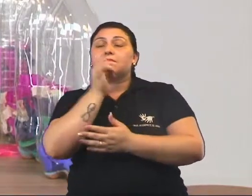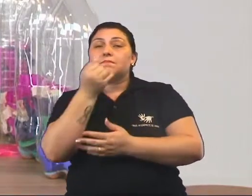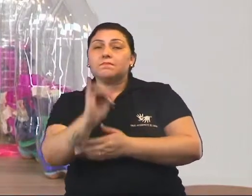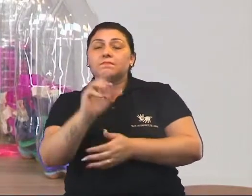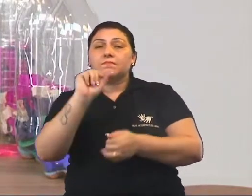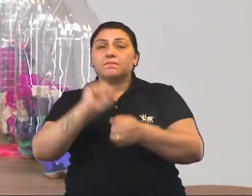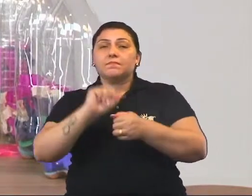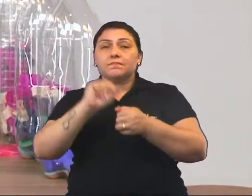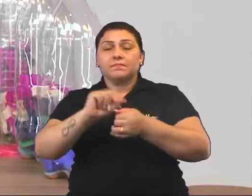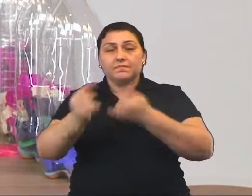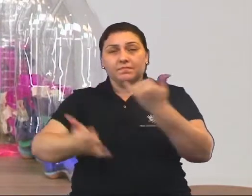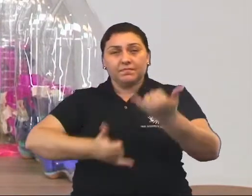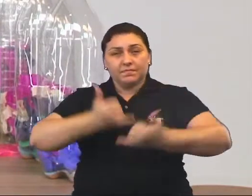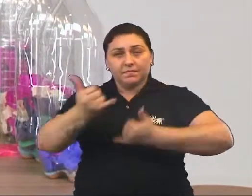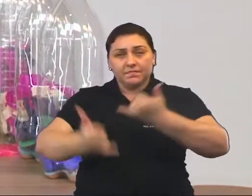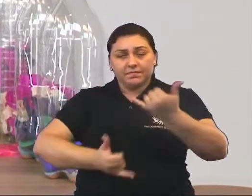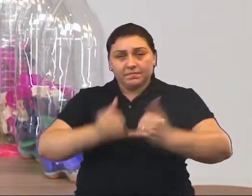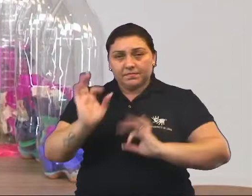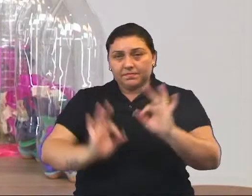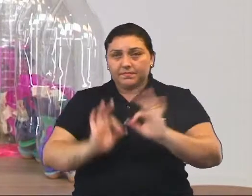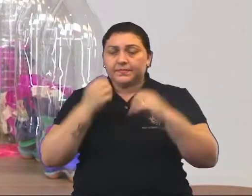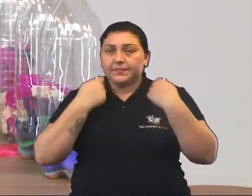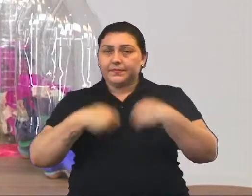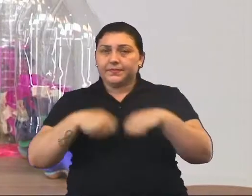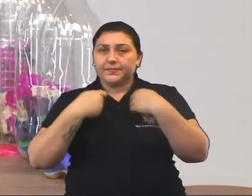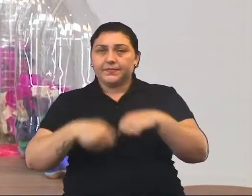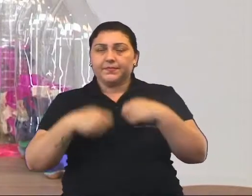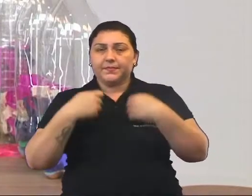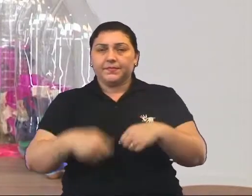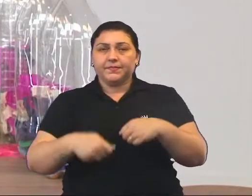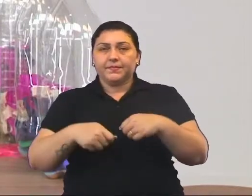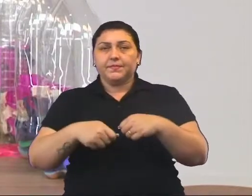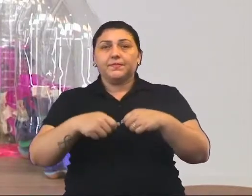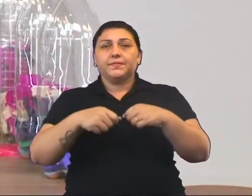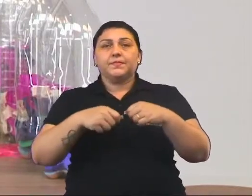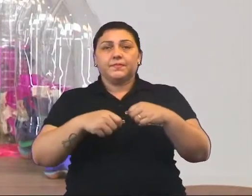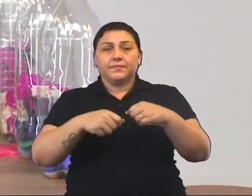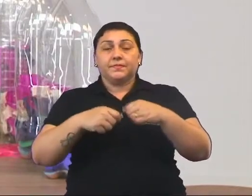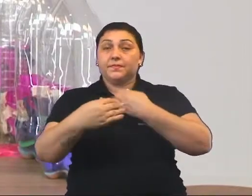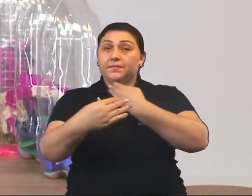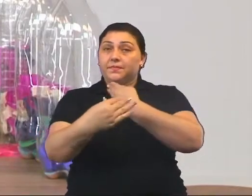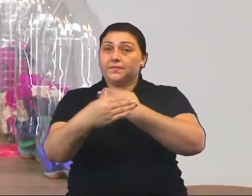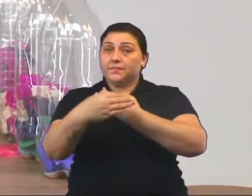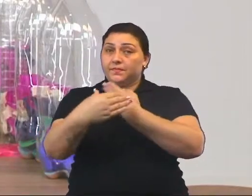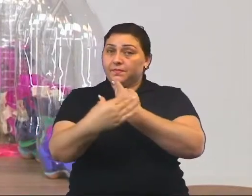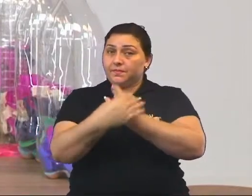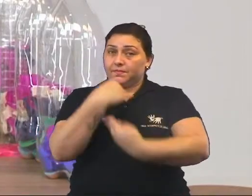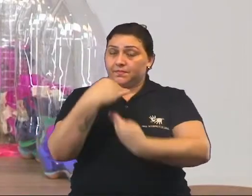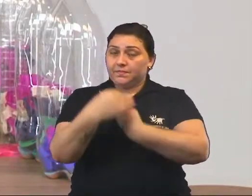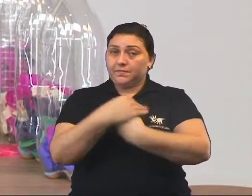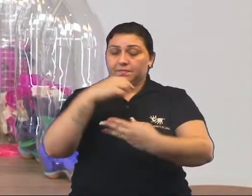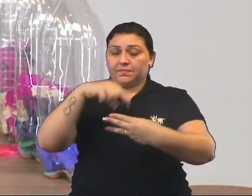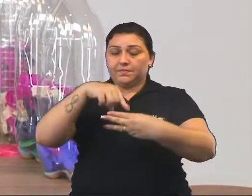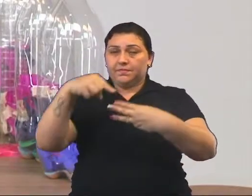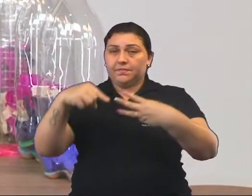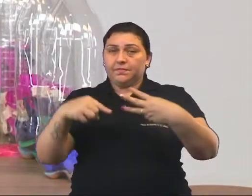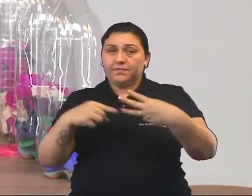vamos construir um brinquedo, nós precisamos seguir, então, as orientações. E eles têm